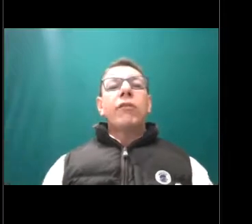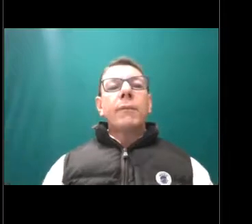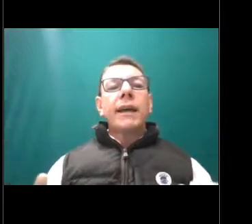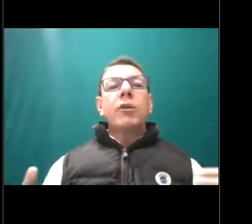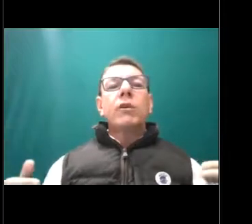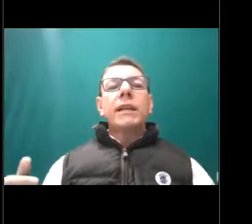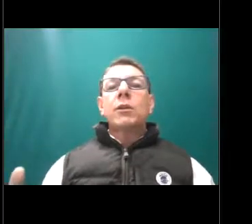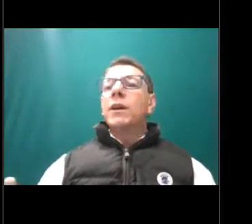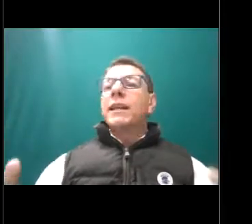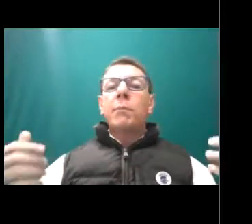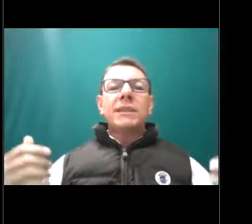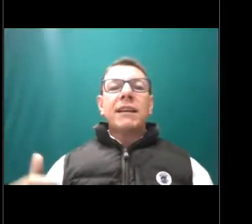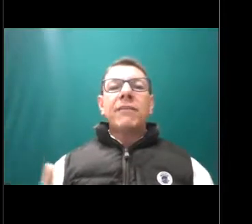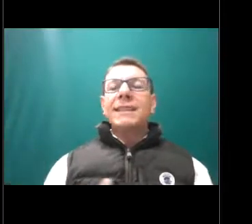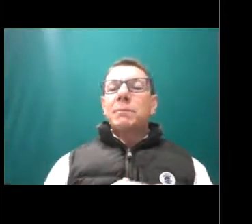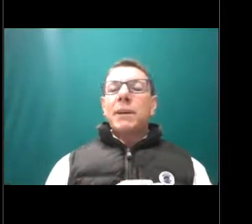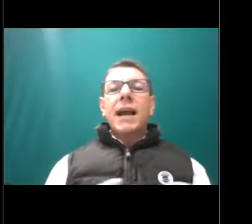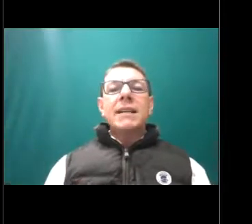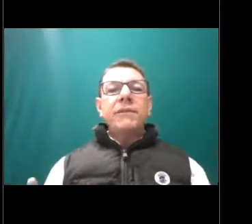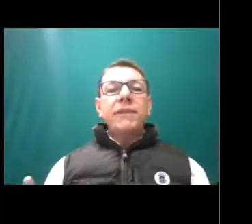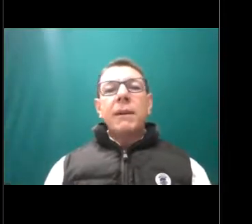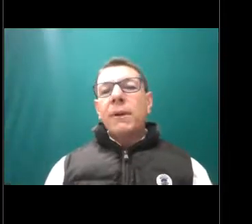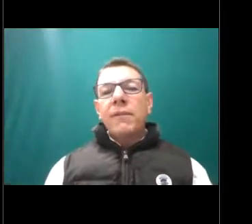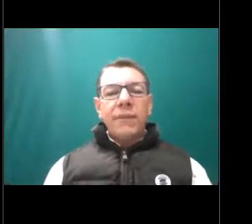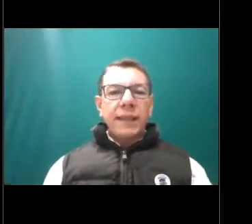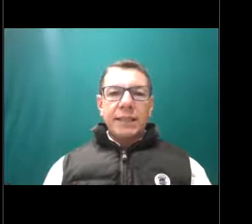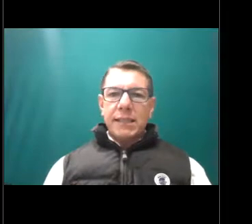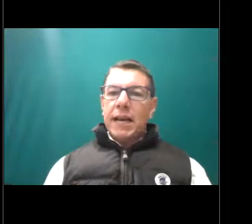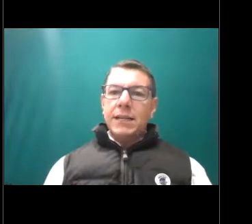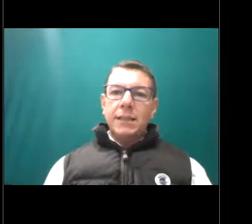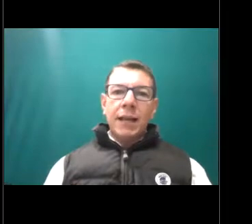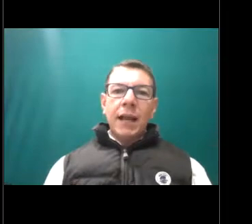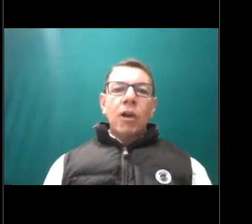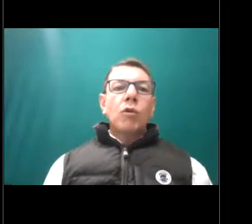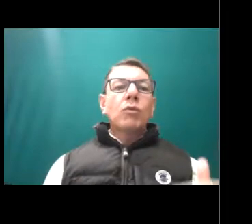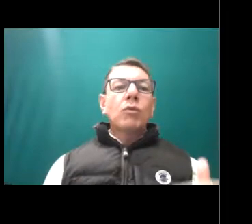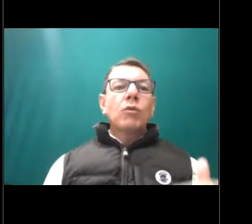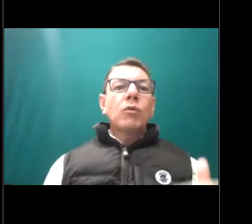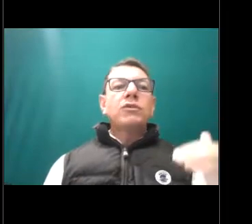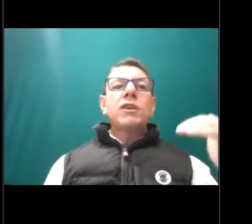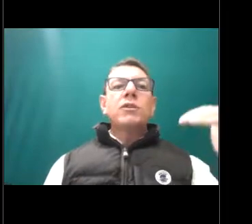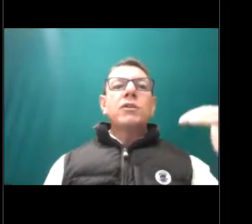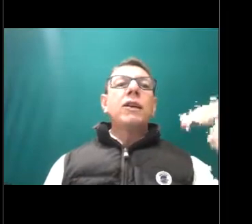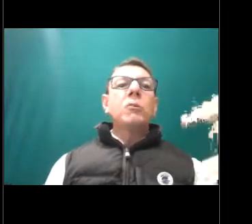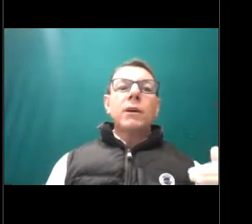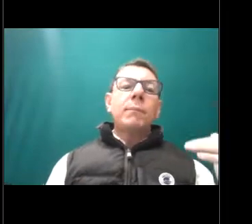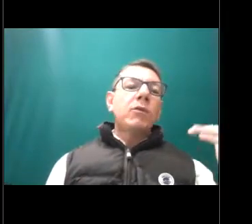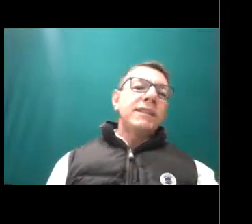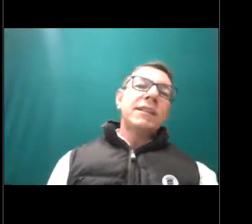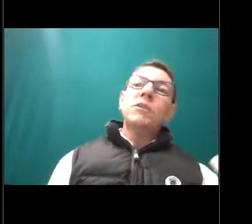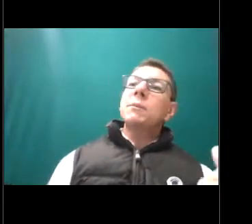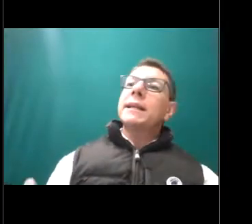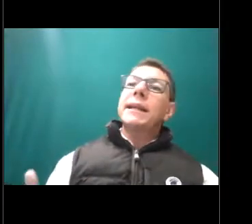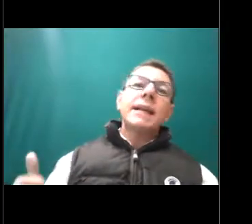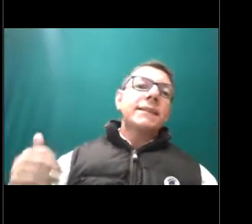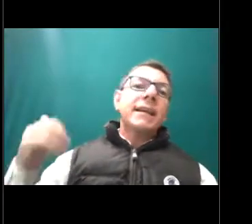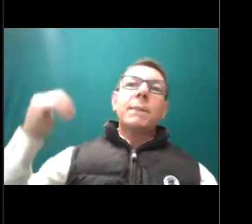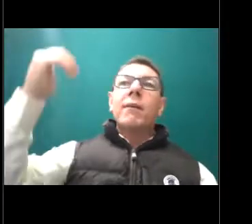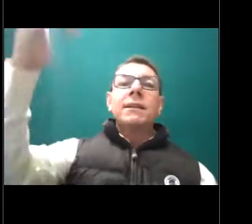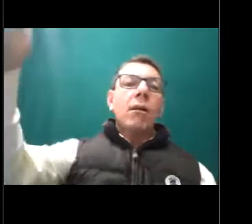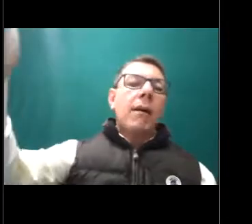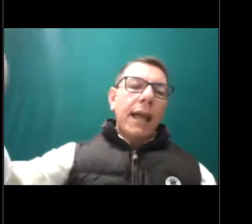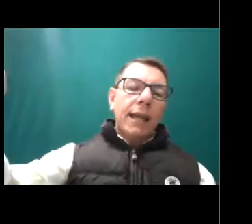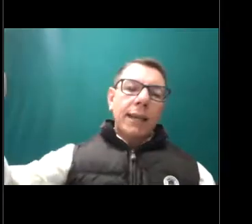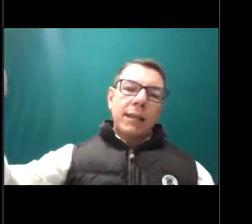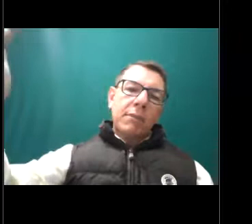com uma plataforma recolhedora, e depois ela faz a picagem e fica perfeita a silagem. Consigo sair de um capim com 25 de matéria